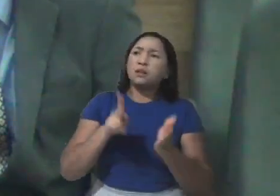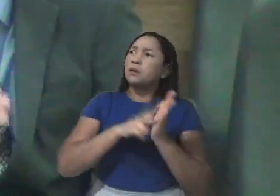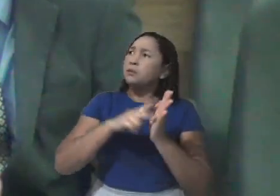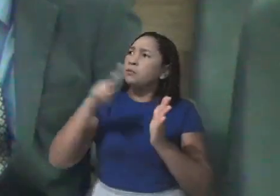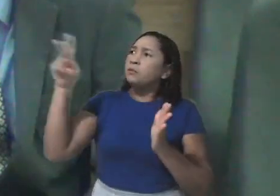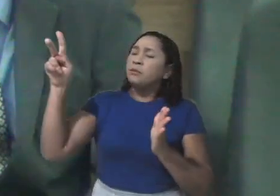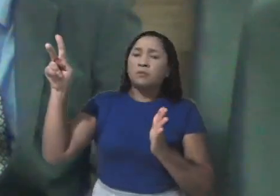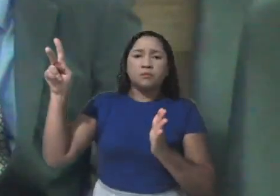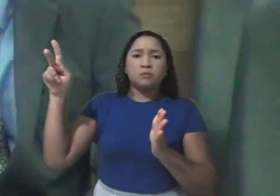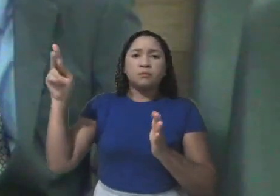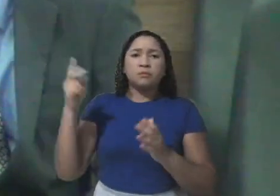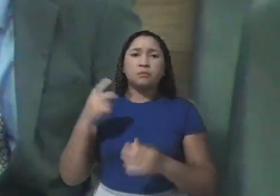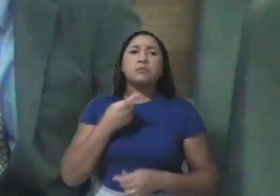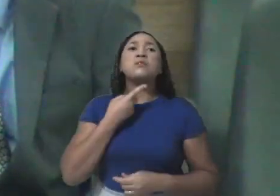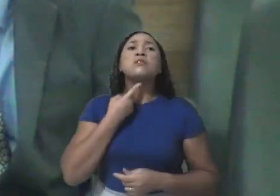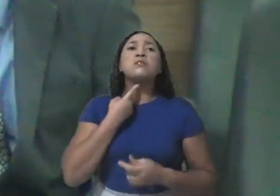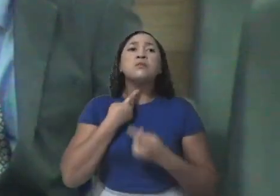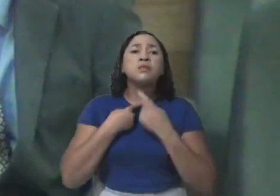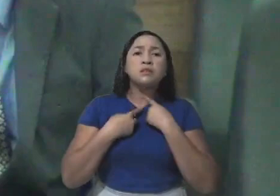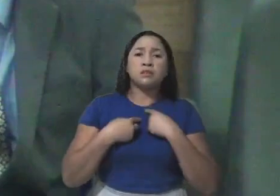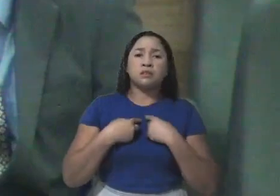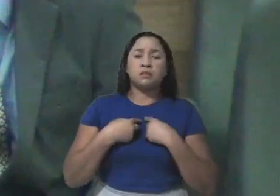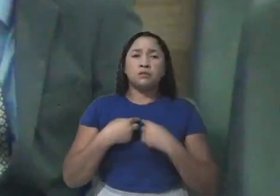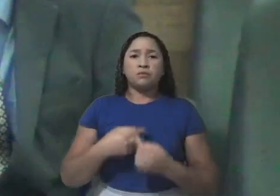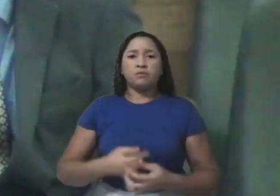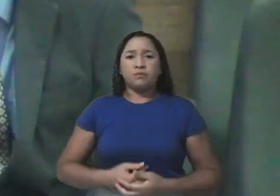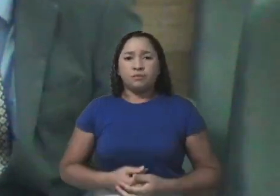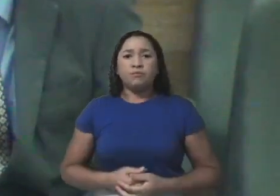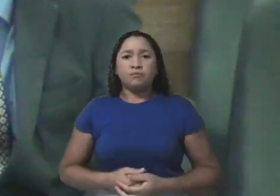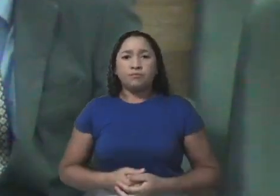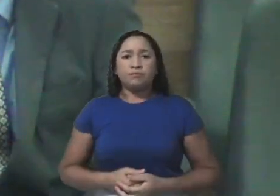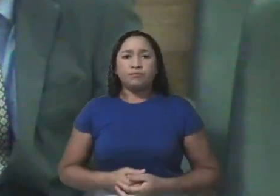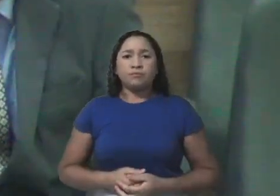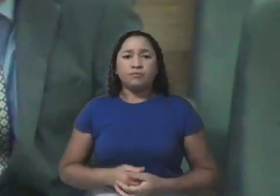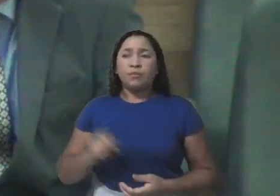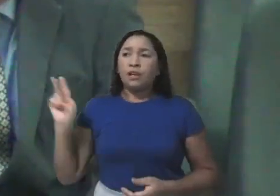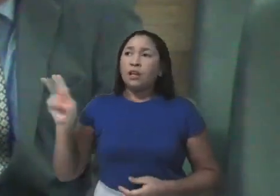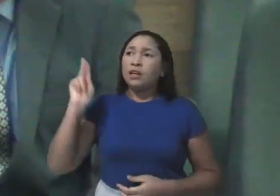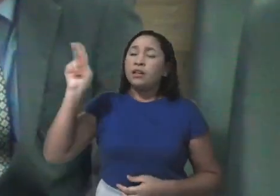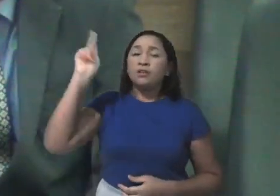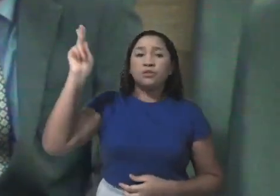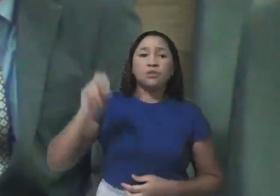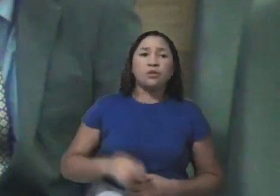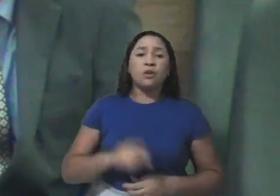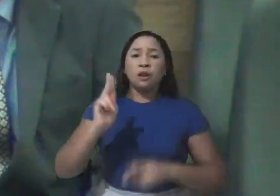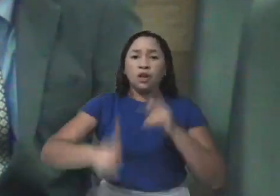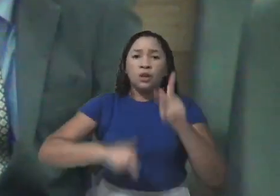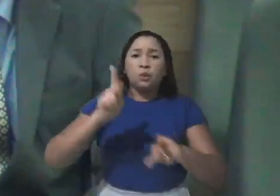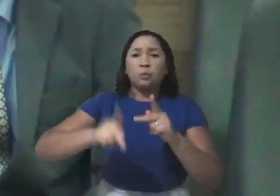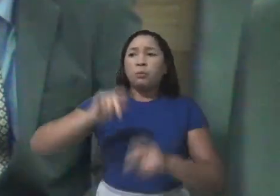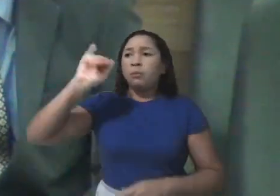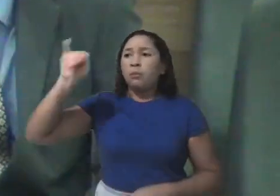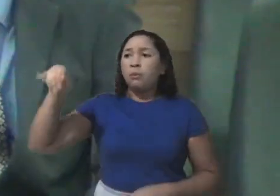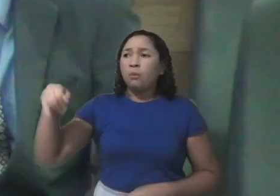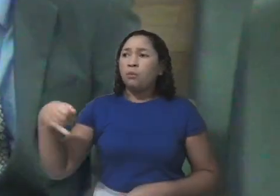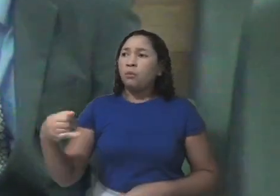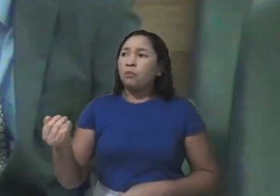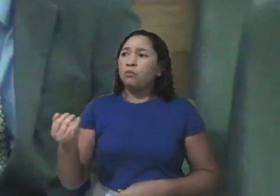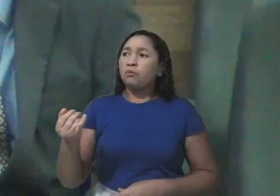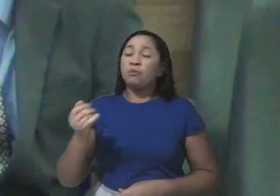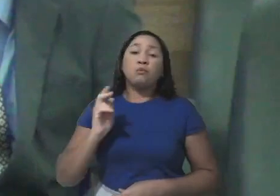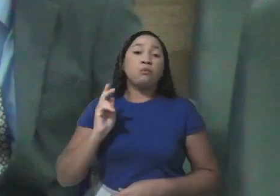através de fatos. Através da história dos hebreus. Através da criação do